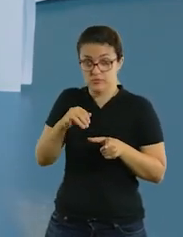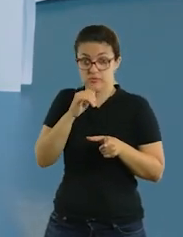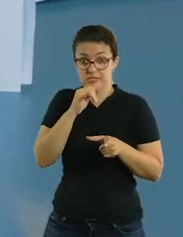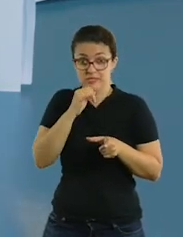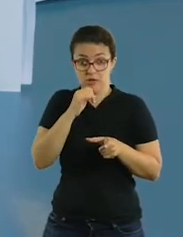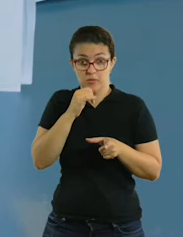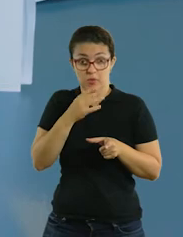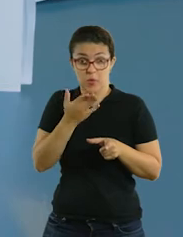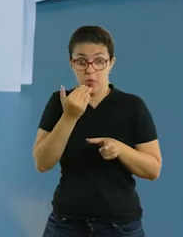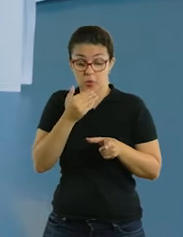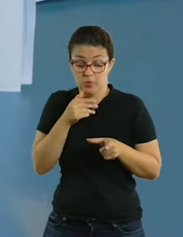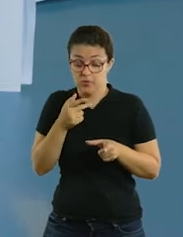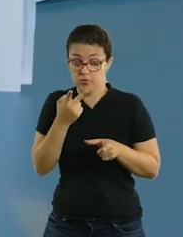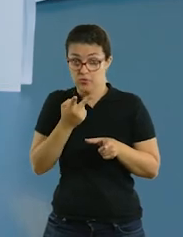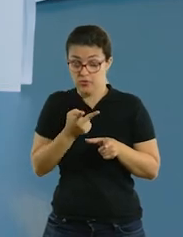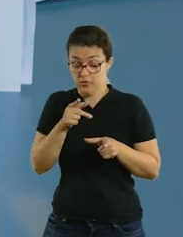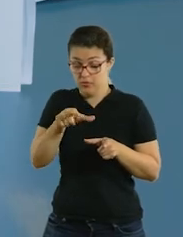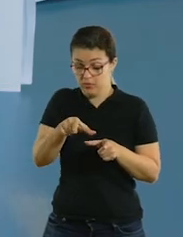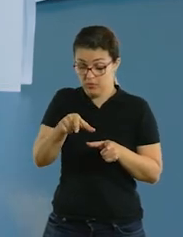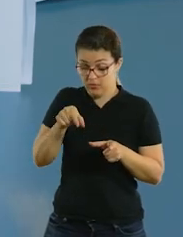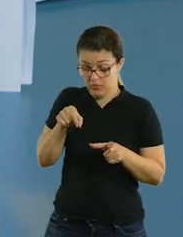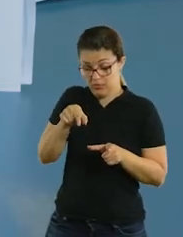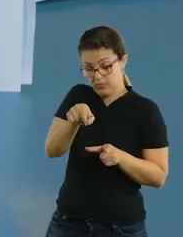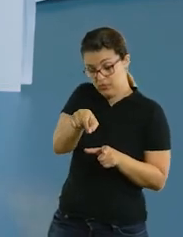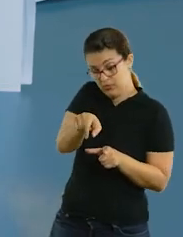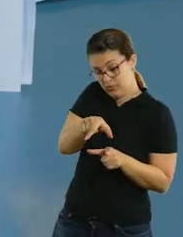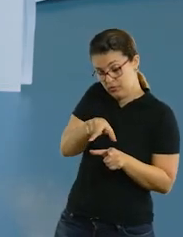comi 2 pedaços dessa pizza.